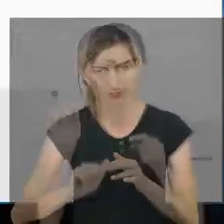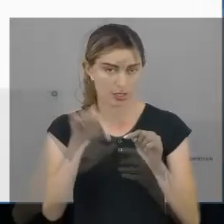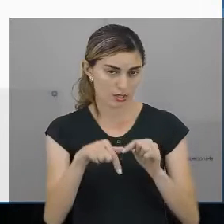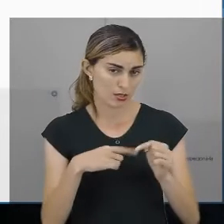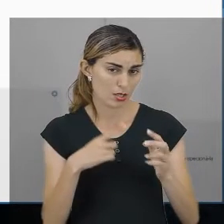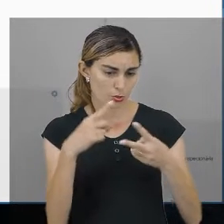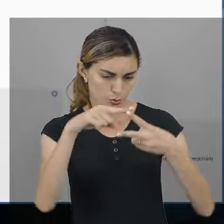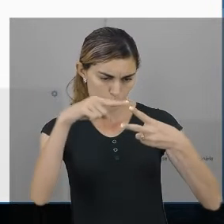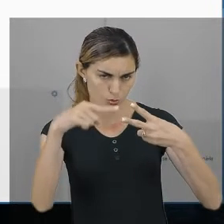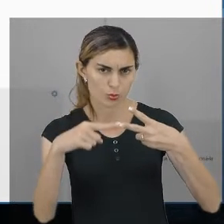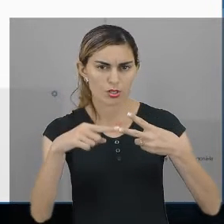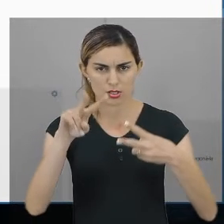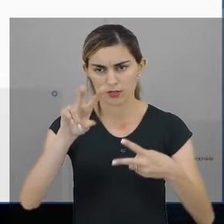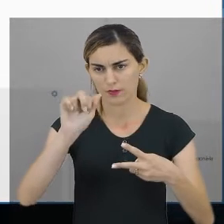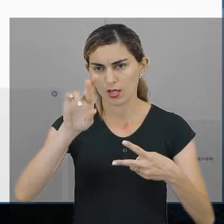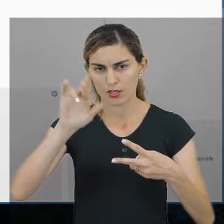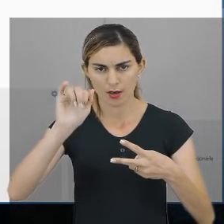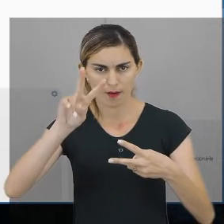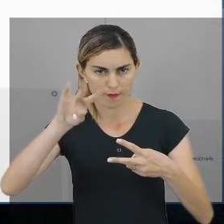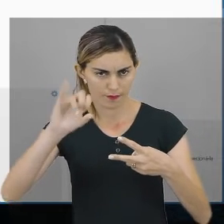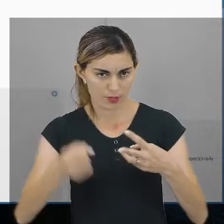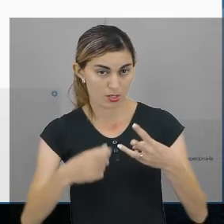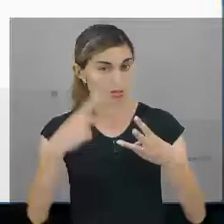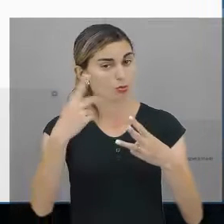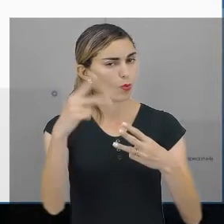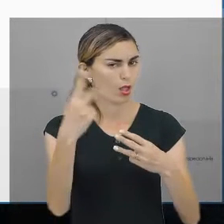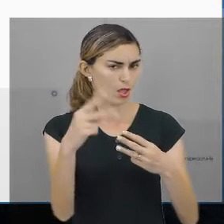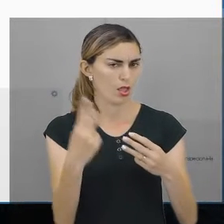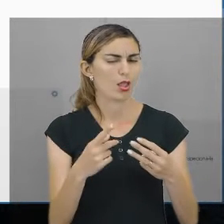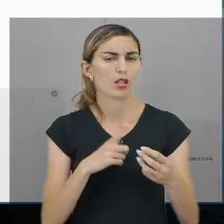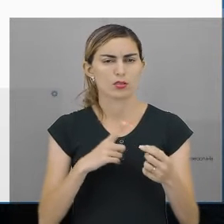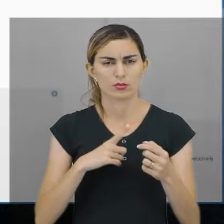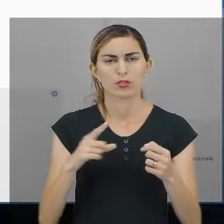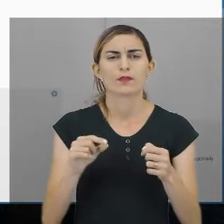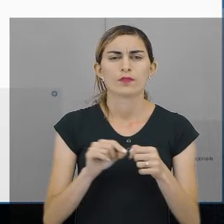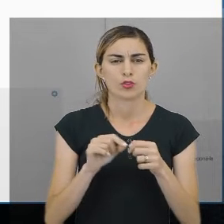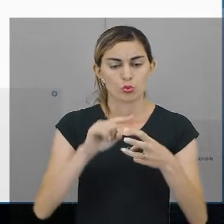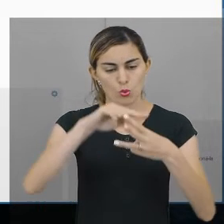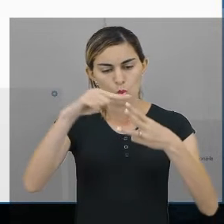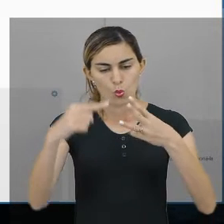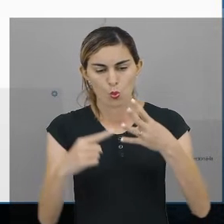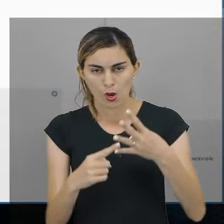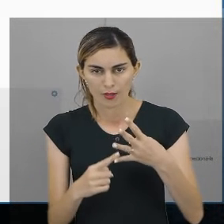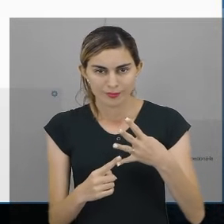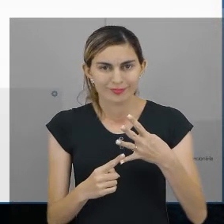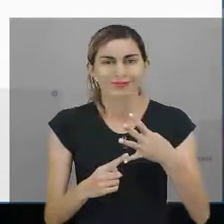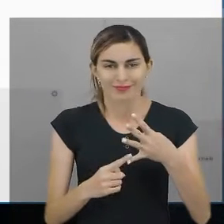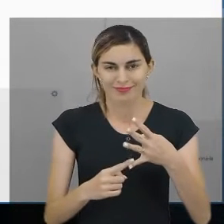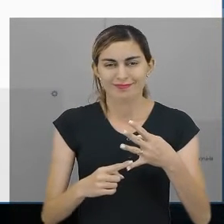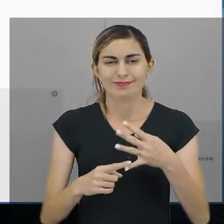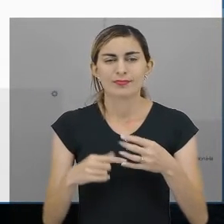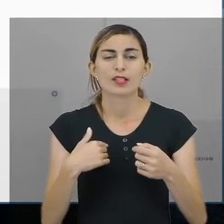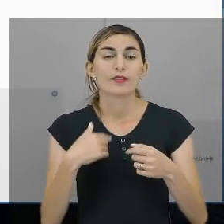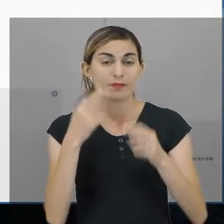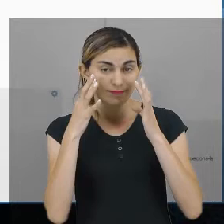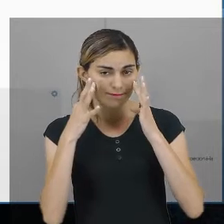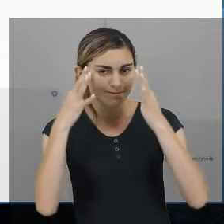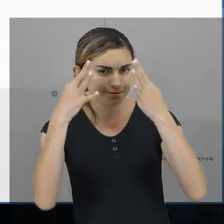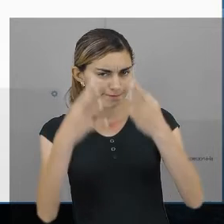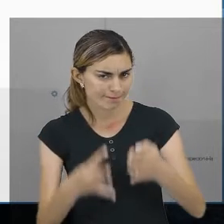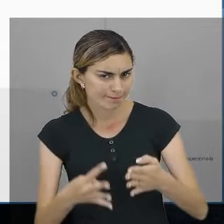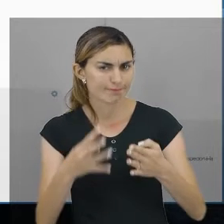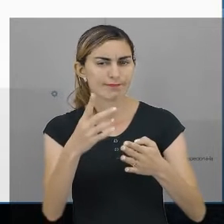duas variáveis e com elas são executadas as 4 operações básicas. Então, fica atento aqui